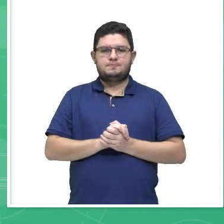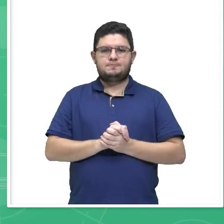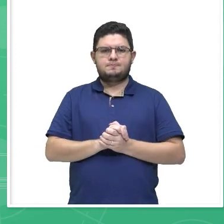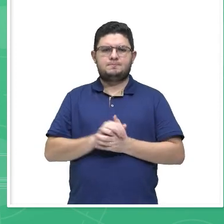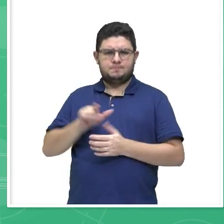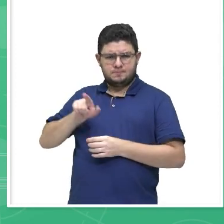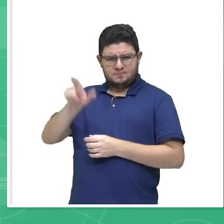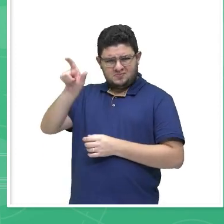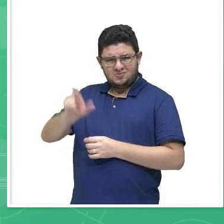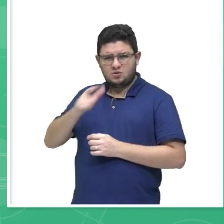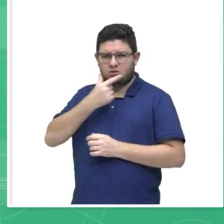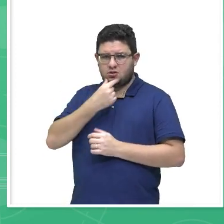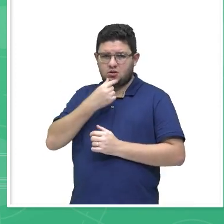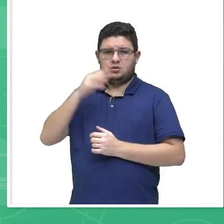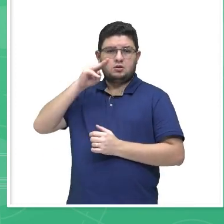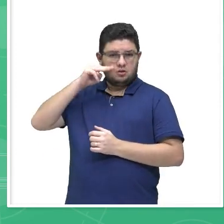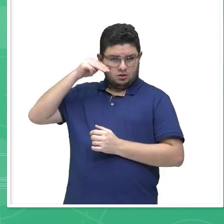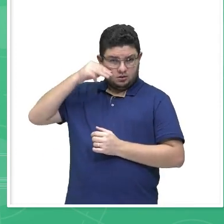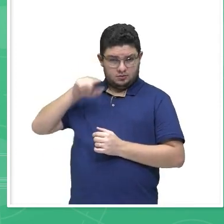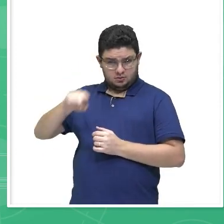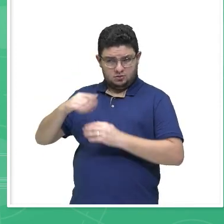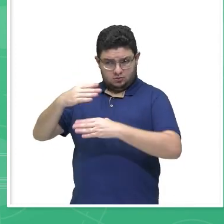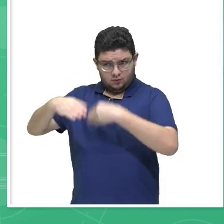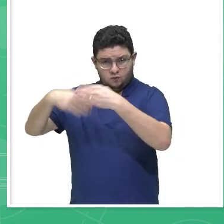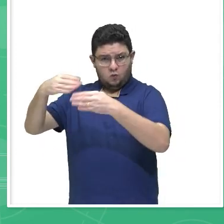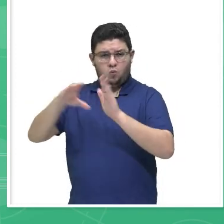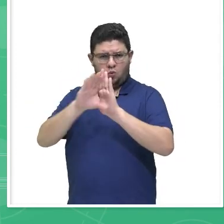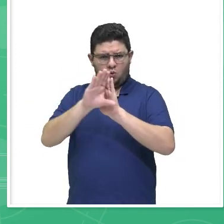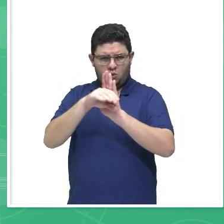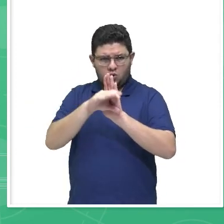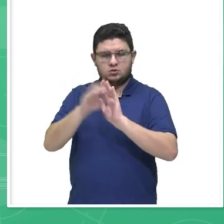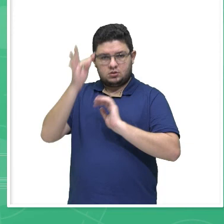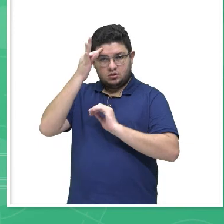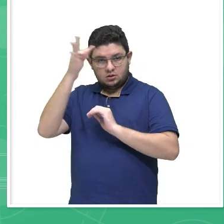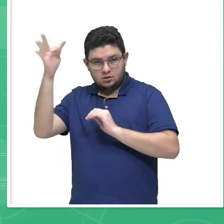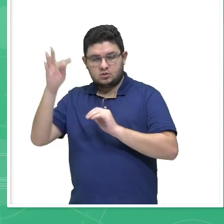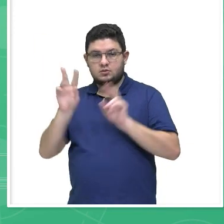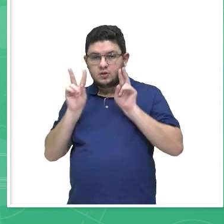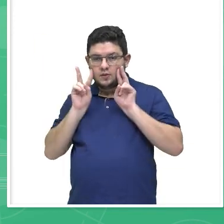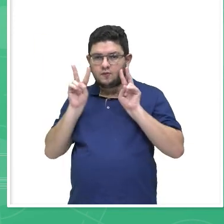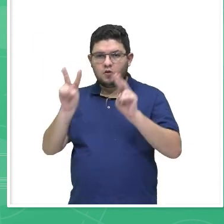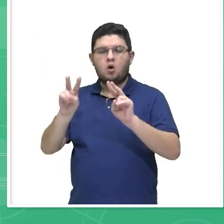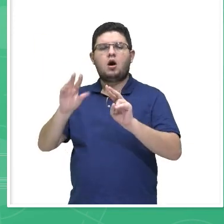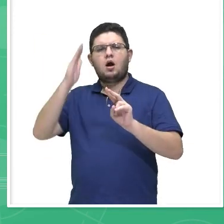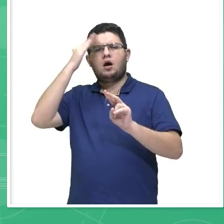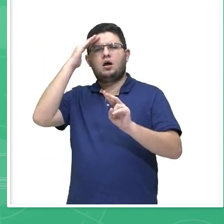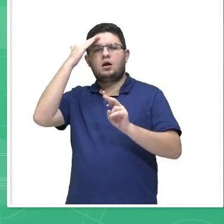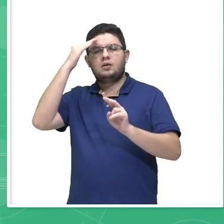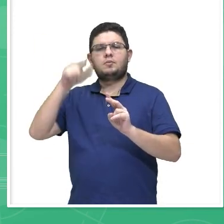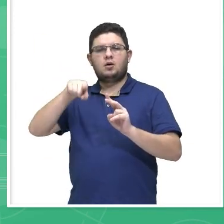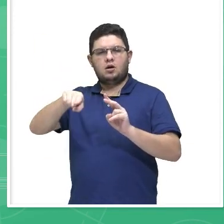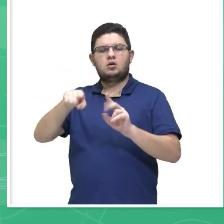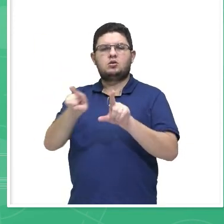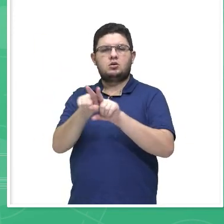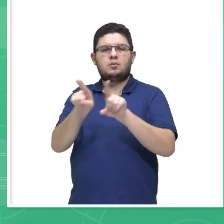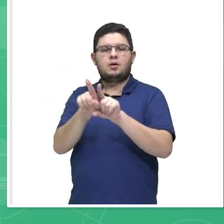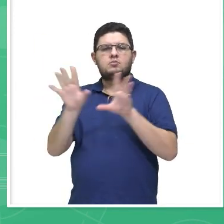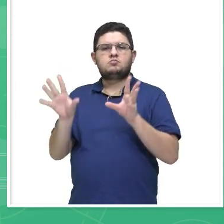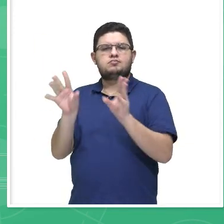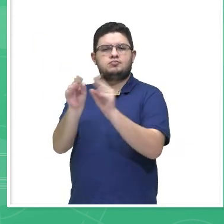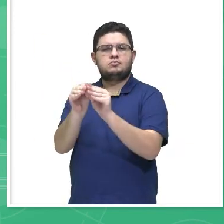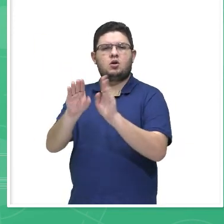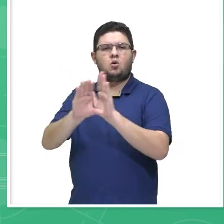Marx desenvolveu conceitos que teorizam e visam a compreensão e a definição das